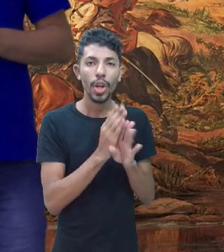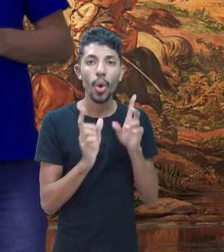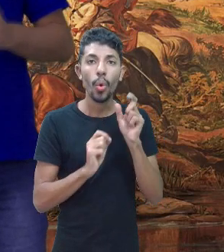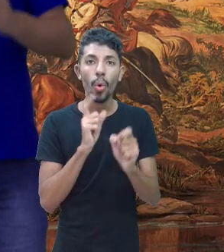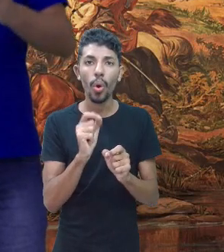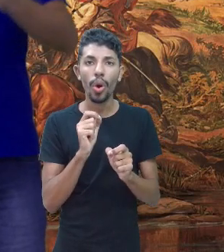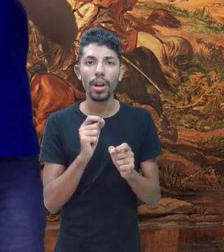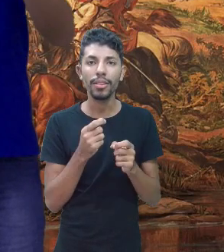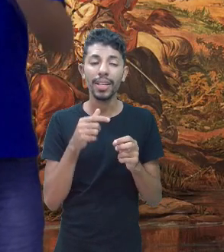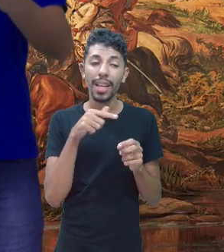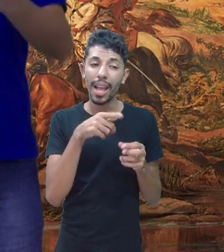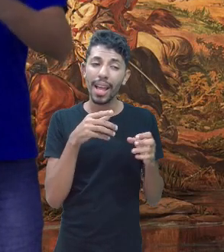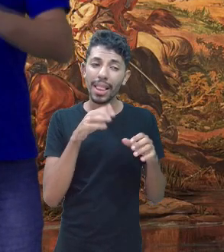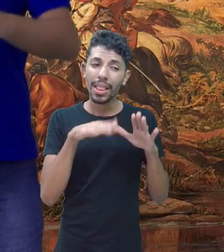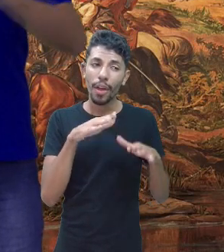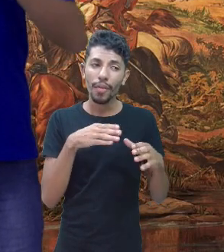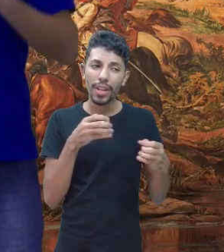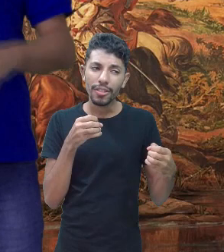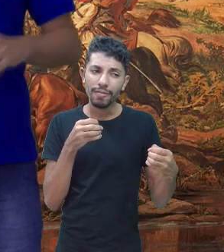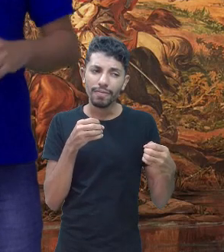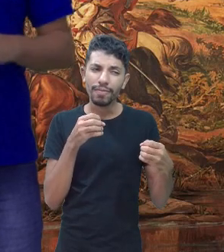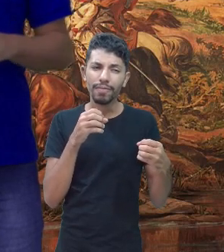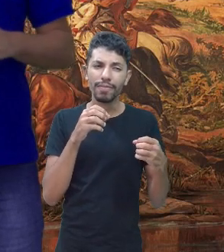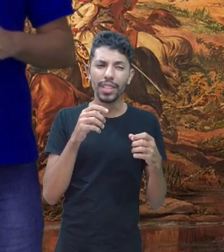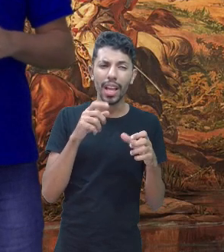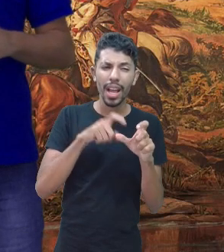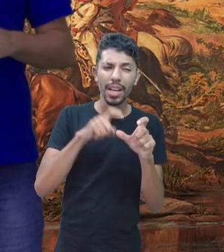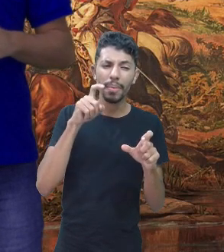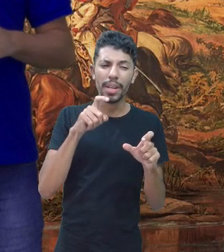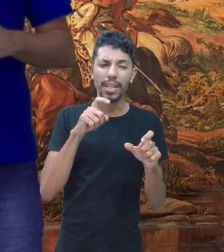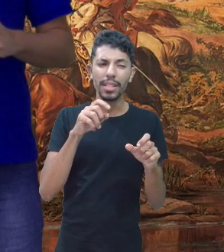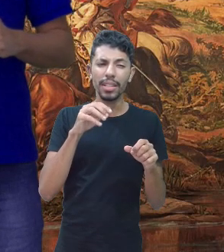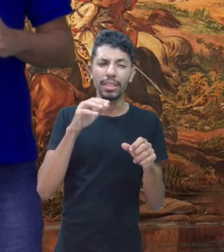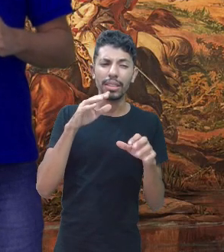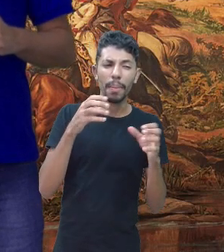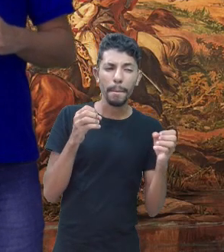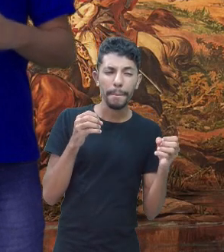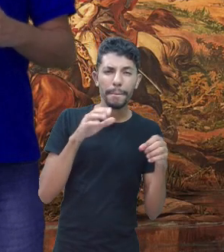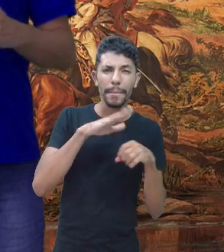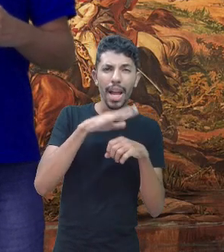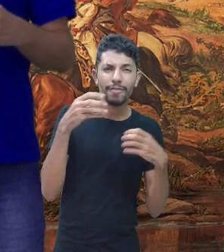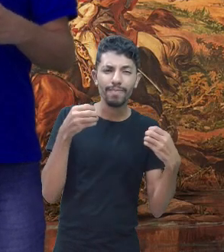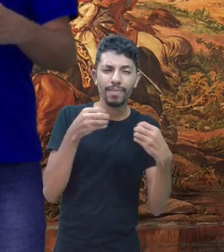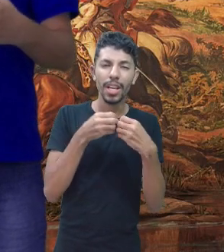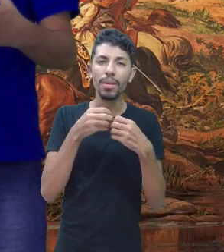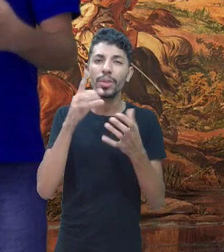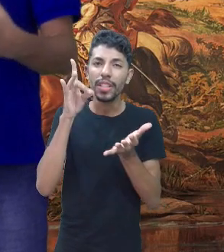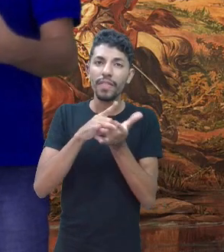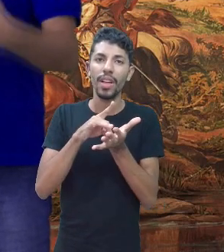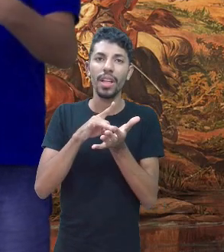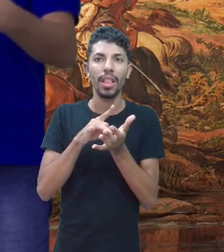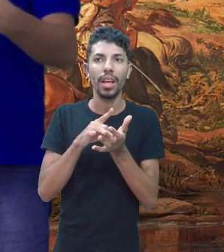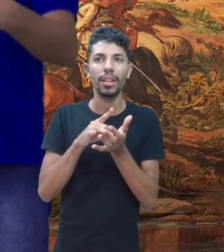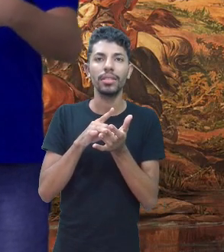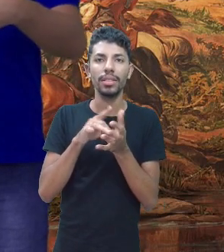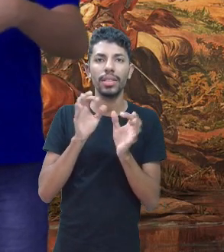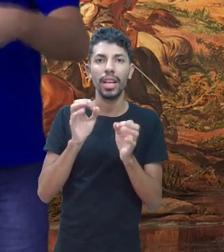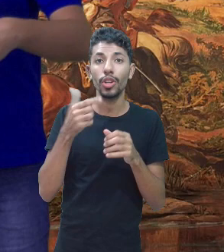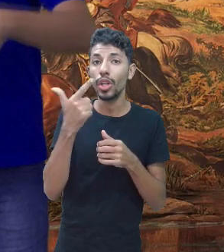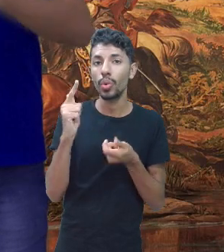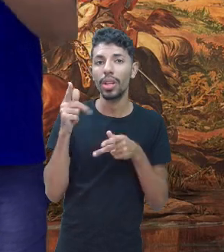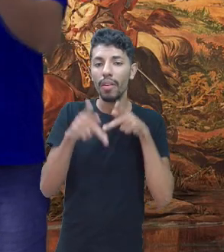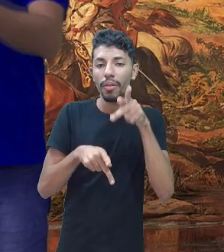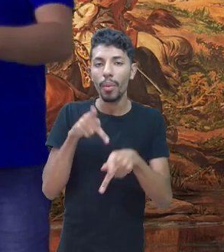mais próxima dessa ideia de uma independência que não houve uma participação popular, né? Mas o Pedro Américo ele trouxe